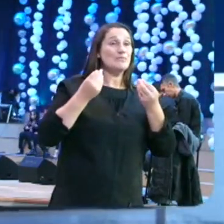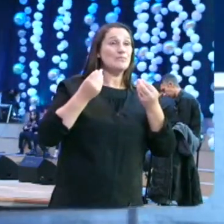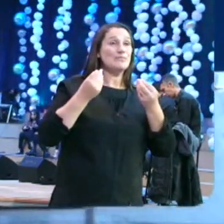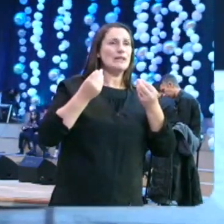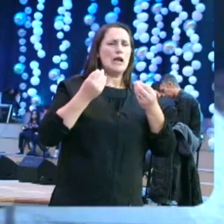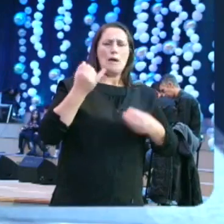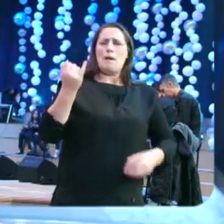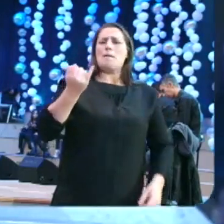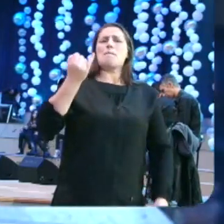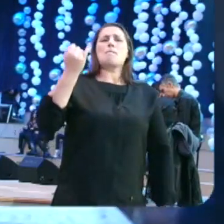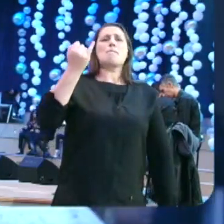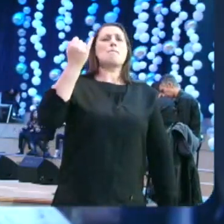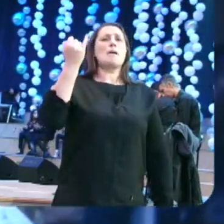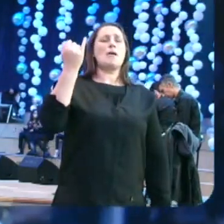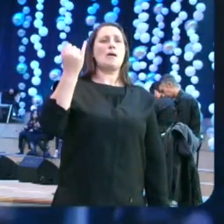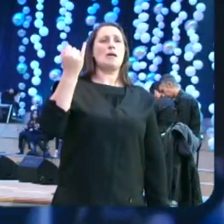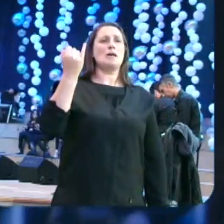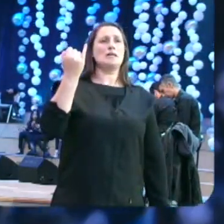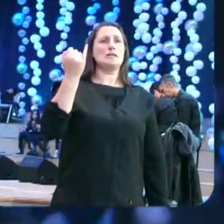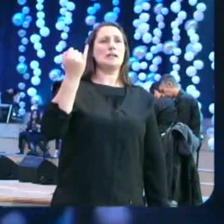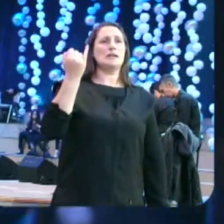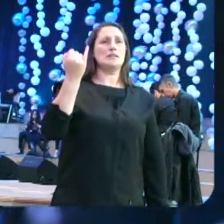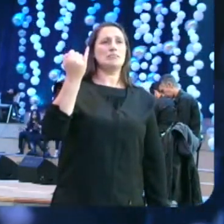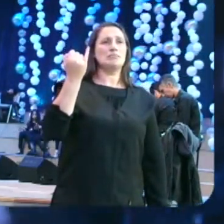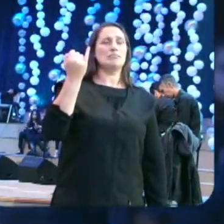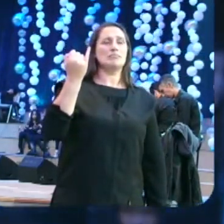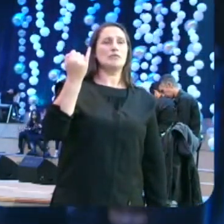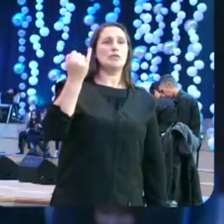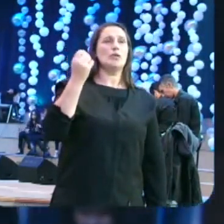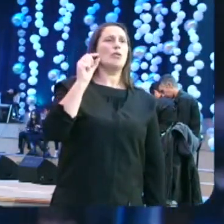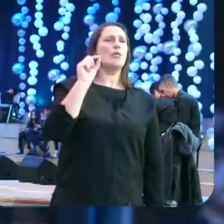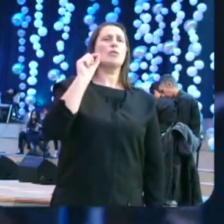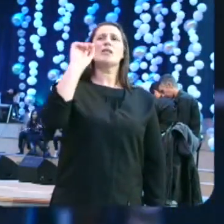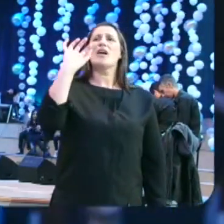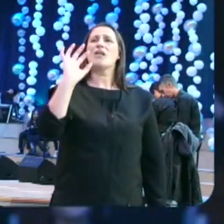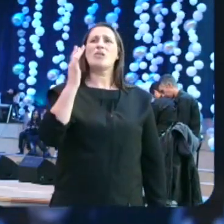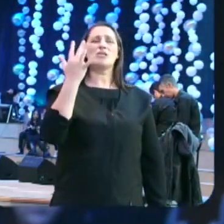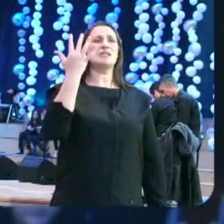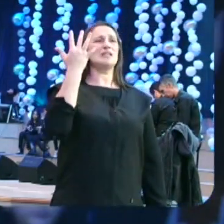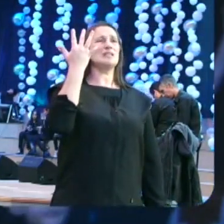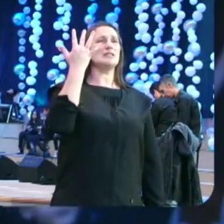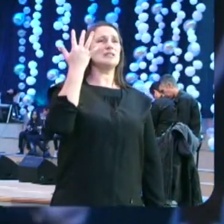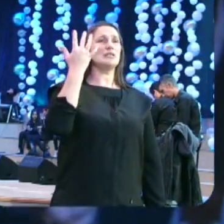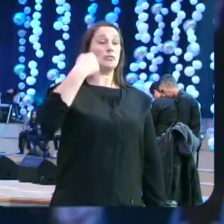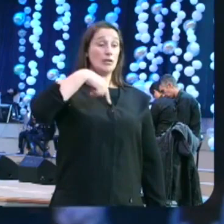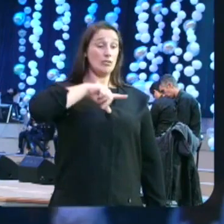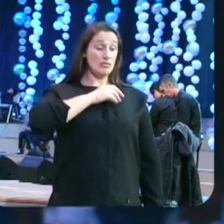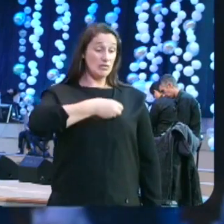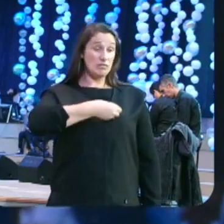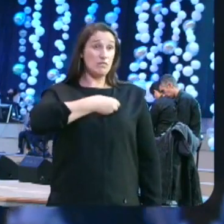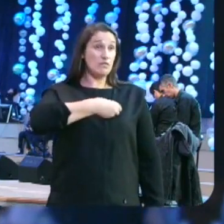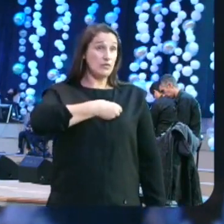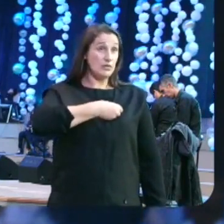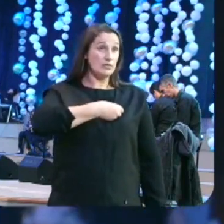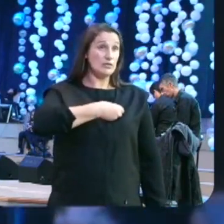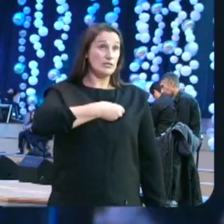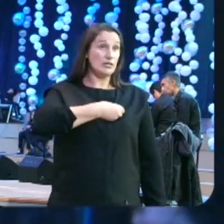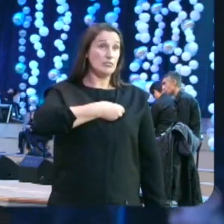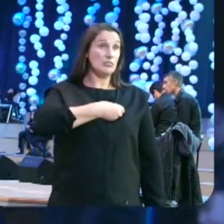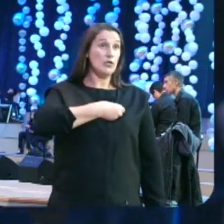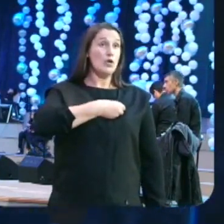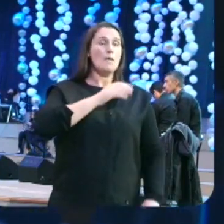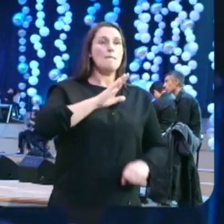não importa o que tem acontecido na nossa história, o